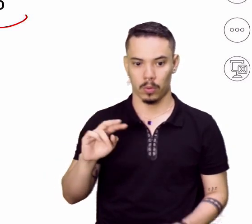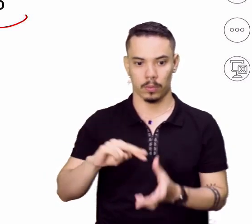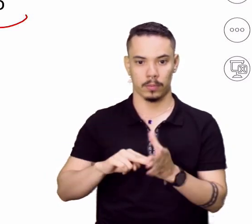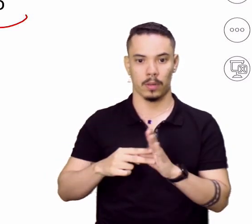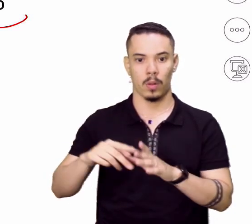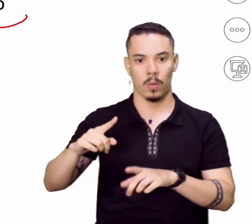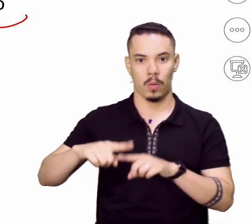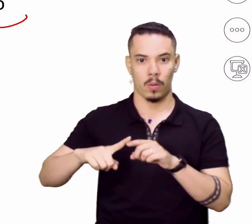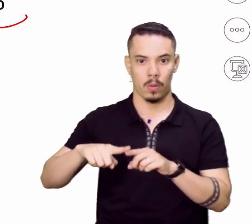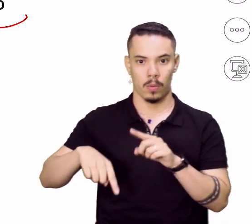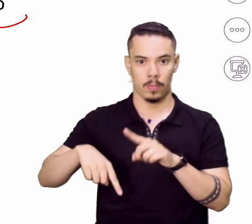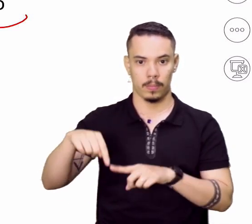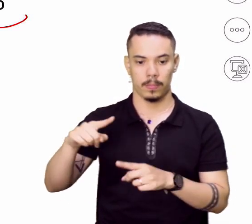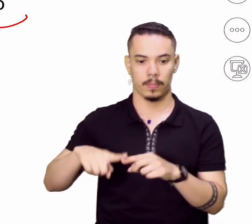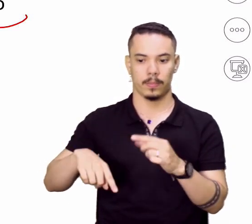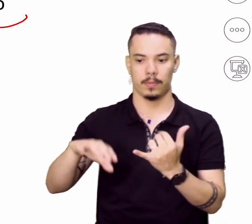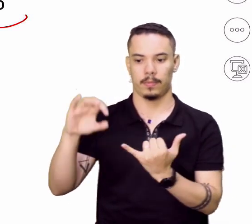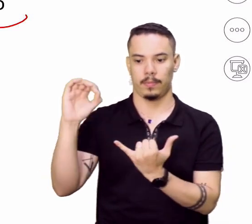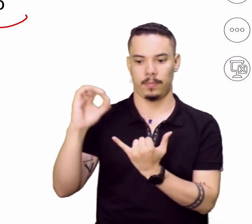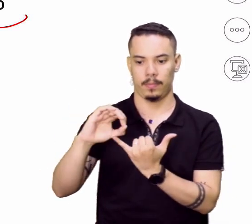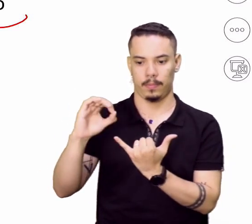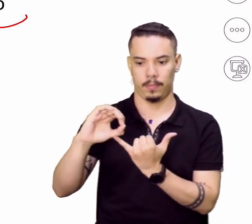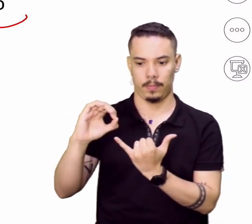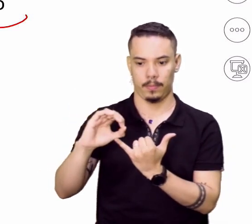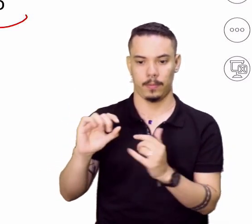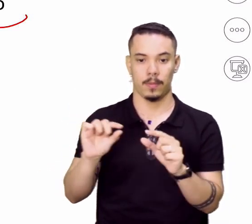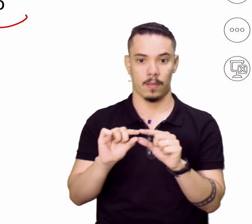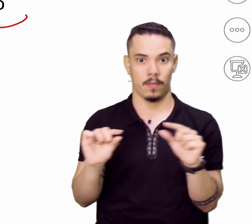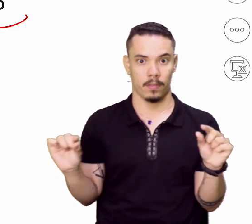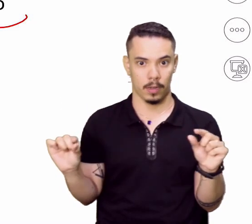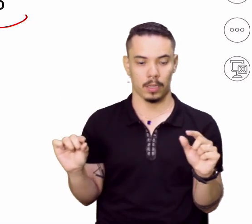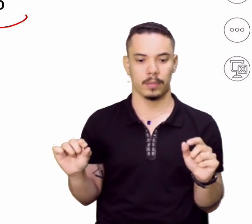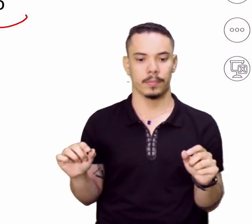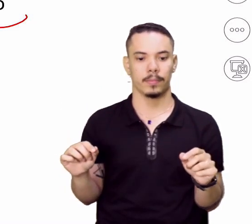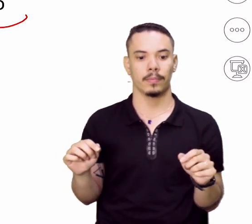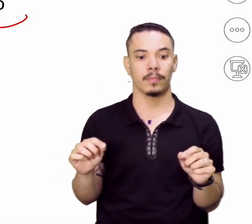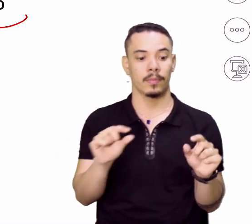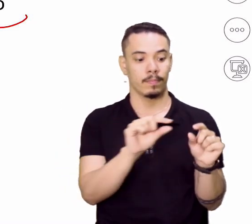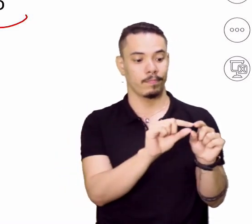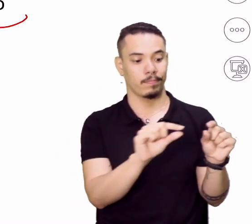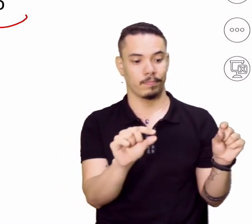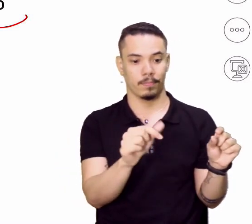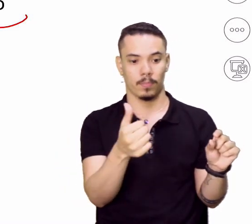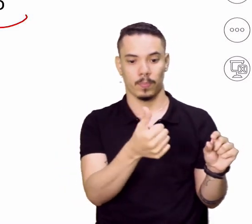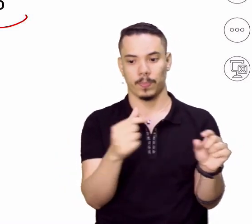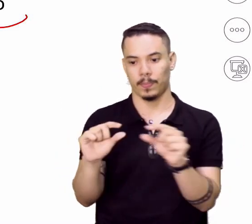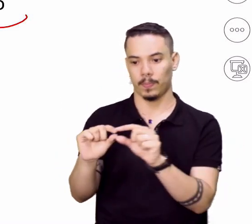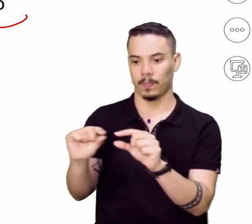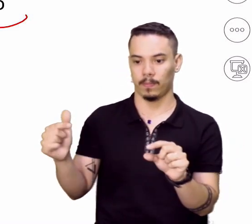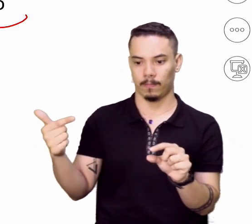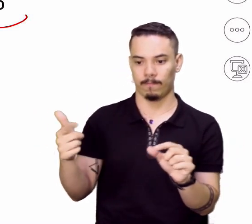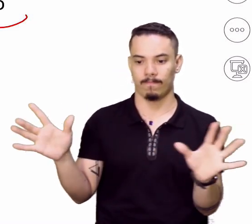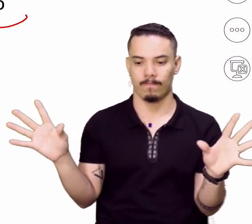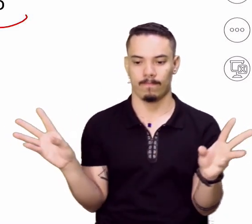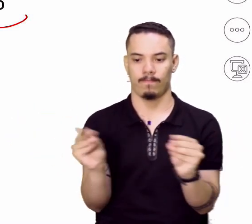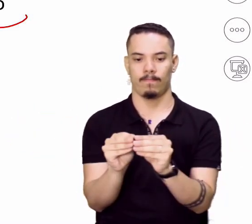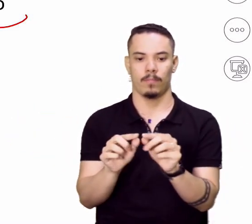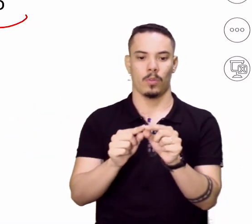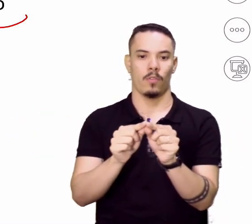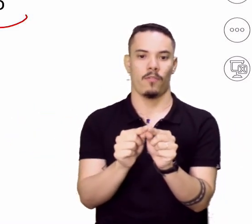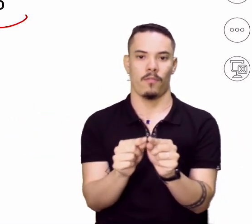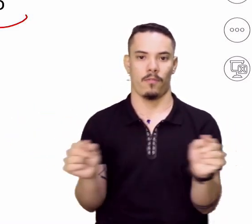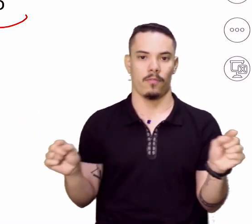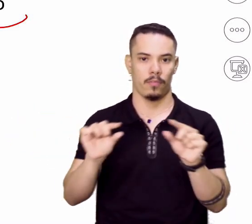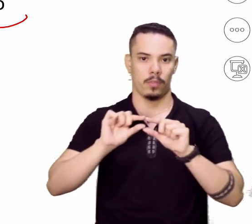palavra carro, que é o objeto da frase. Quando eu junto essas duas frases aqui, porque eu quero juntar essas duas frases em